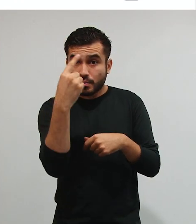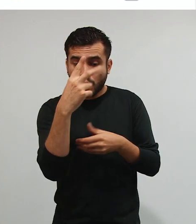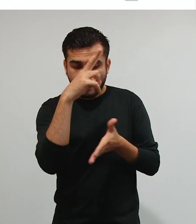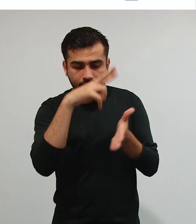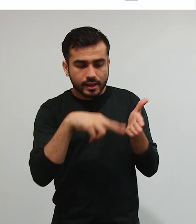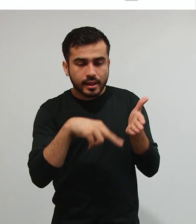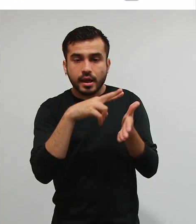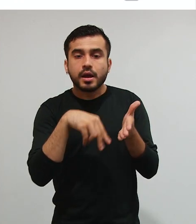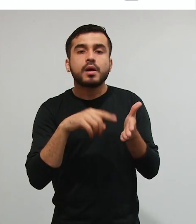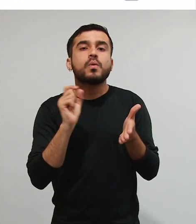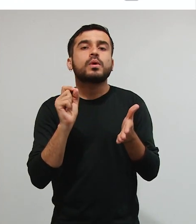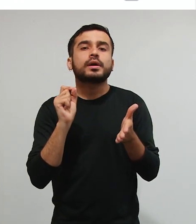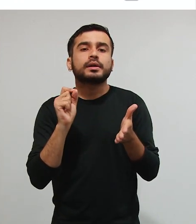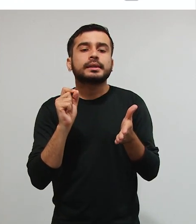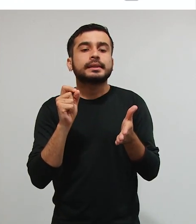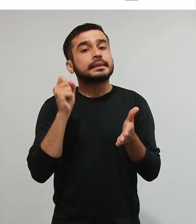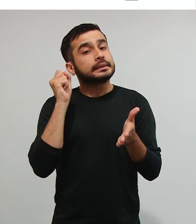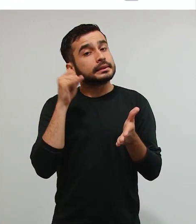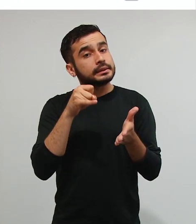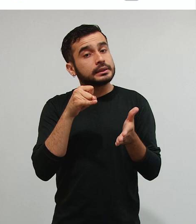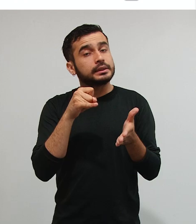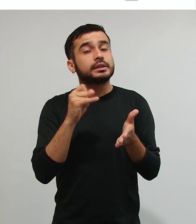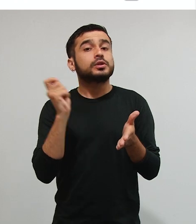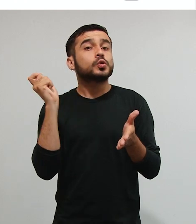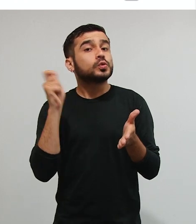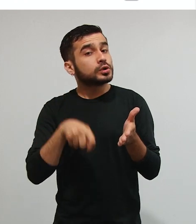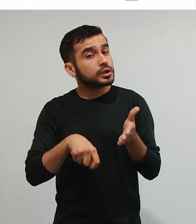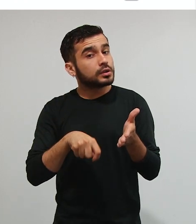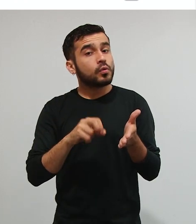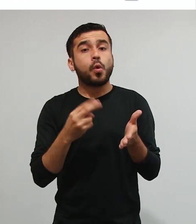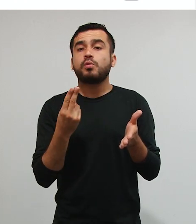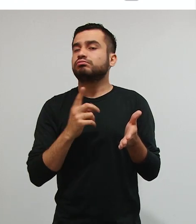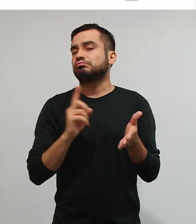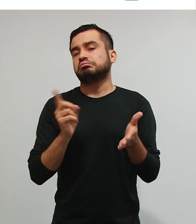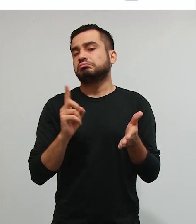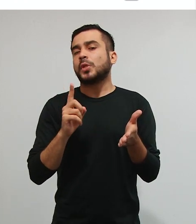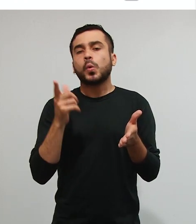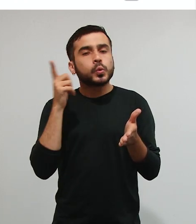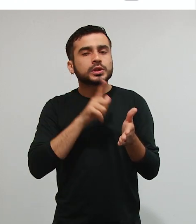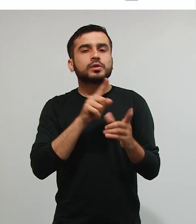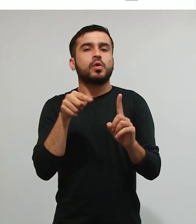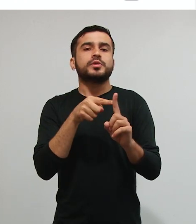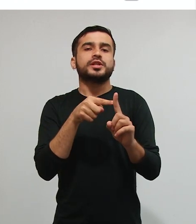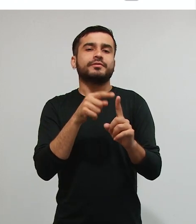os professores, se este foi ou não alcançado.